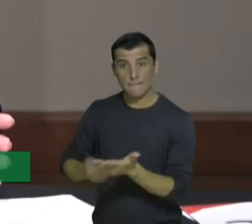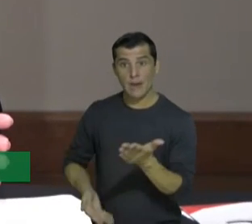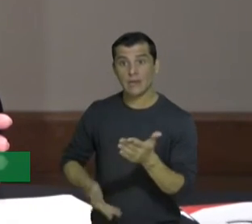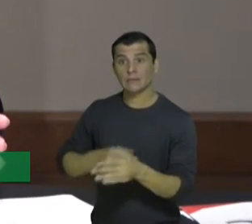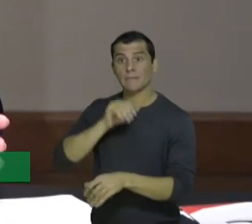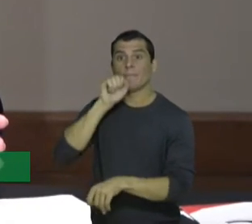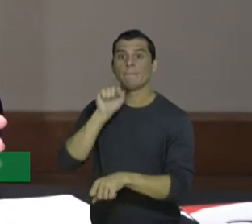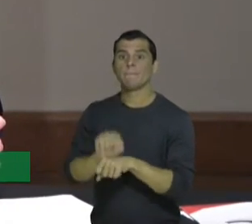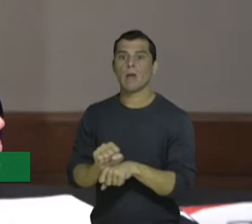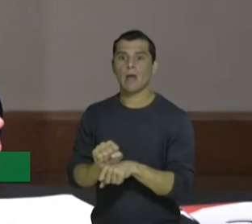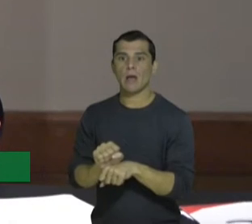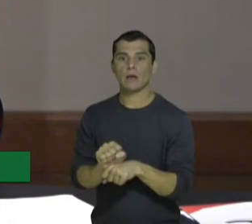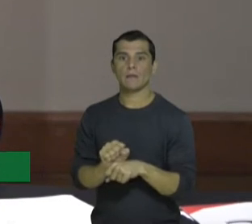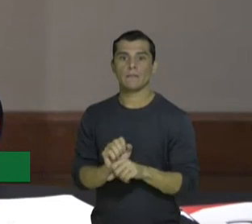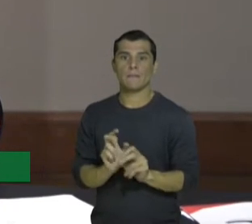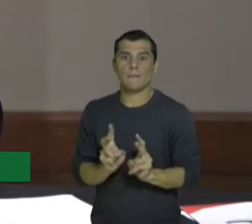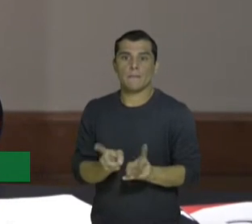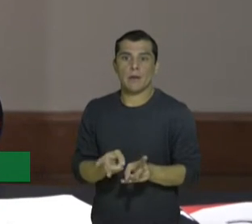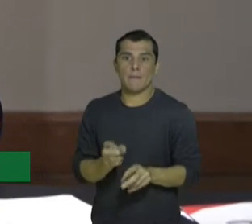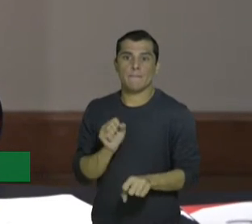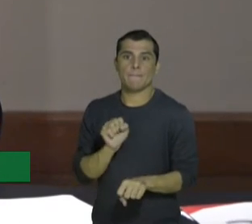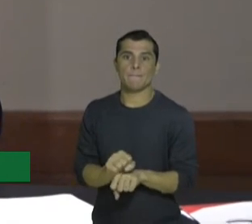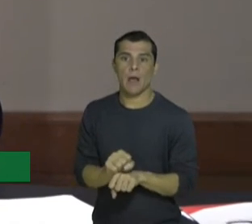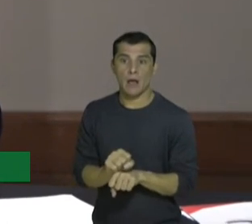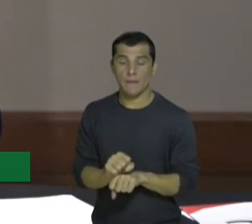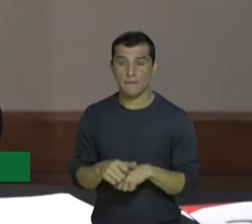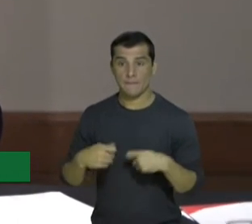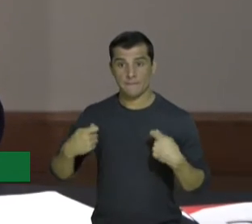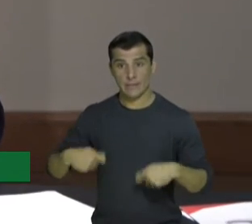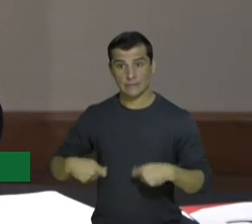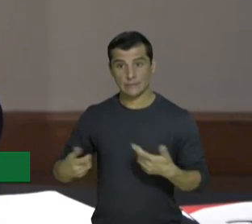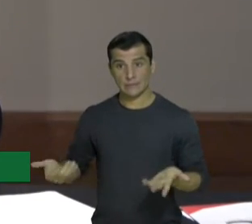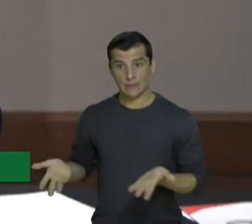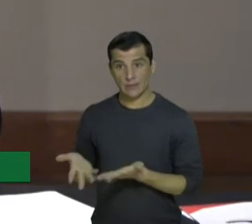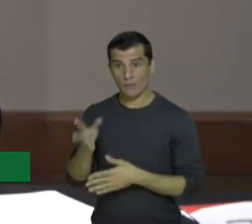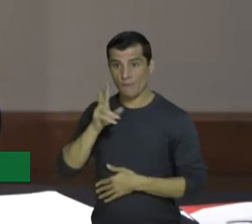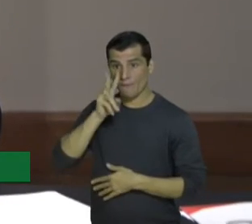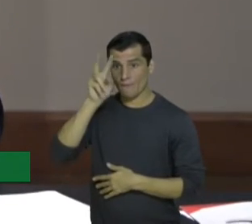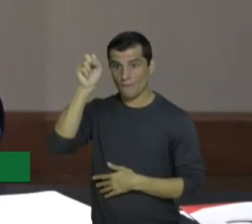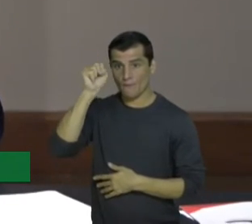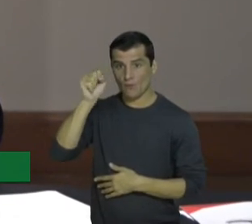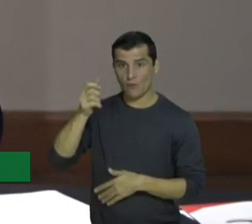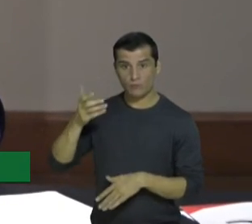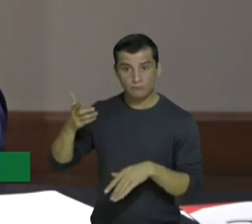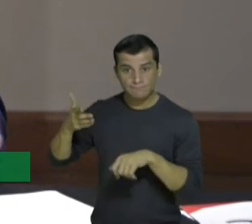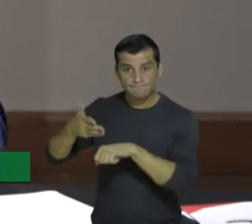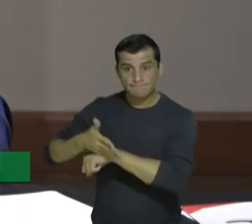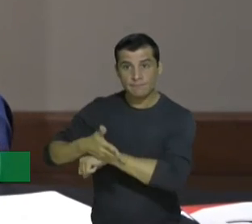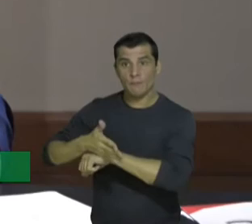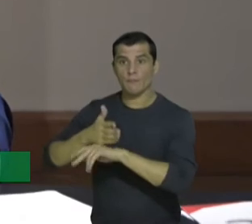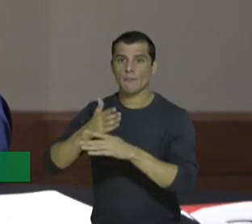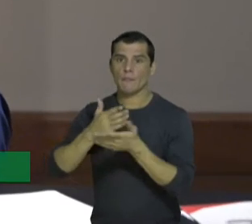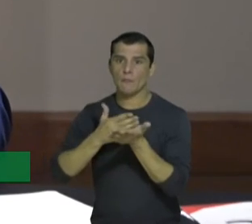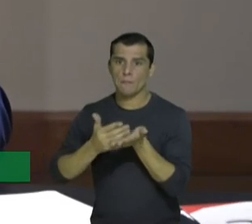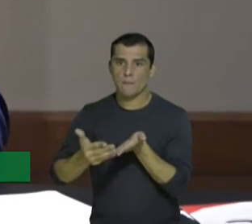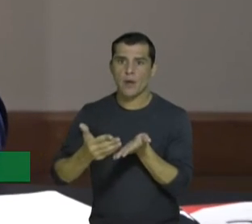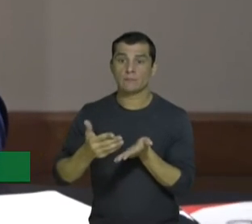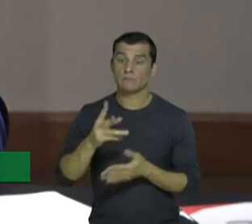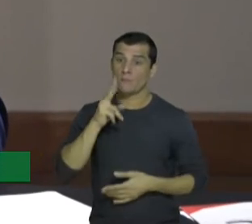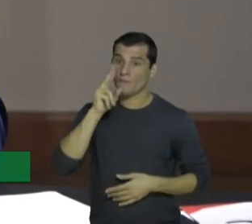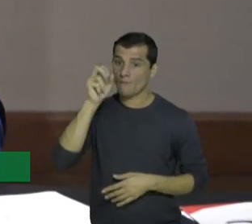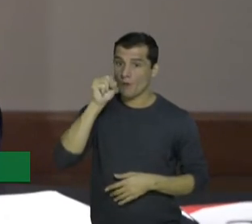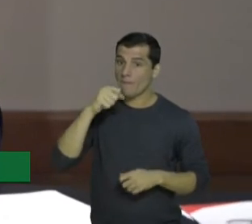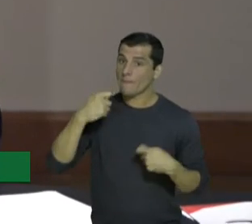estagnados hoje nós precisamos entrar com muito mais força no nesse nessa dança nós precisamos ter